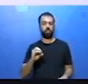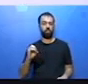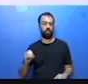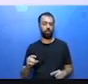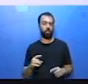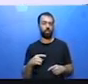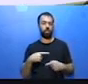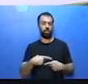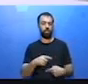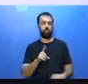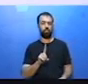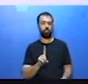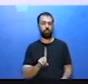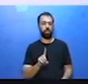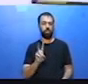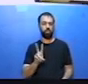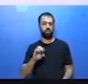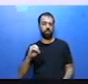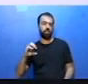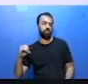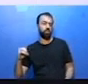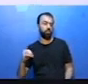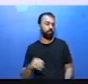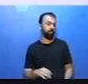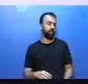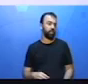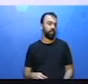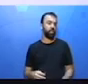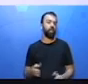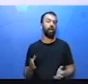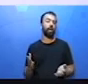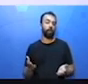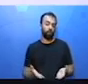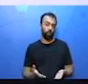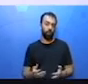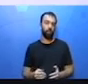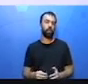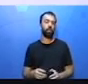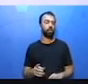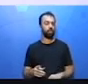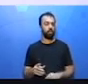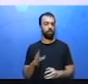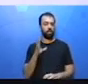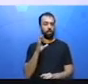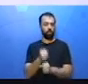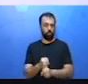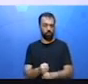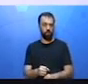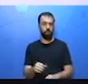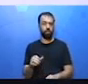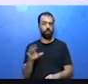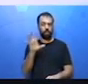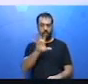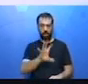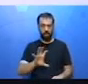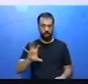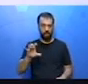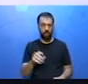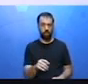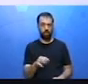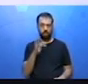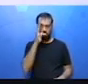inteira. Agora eu quero do jardim. Como o jardim é dividido em 6 partes